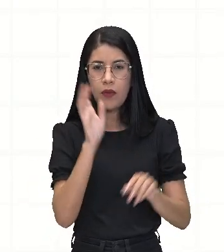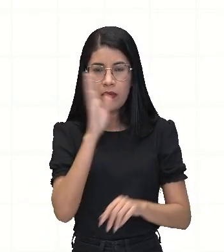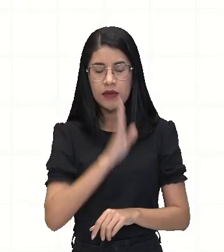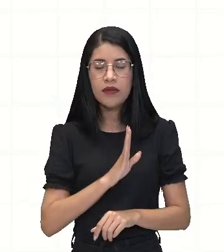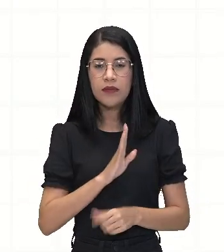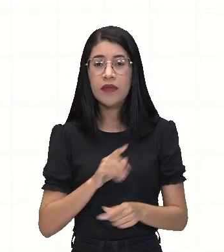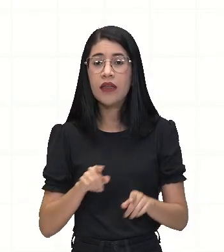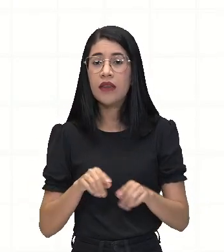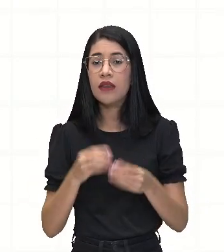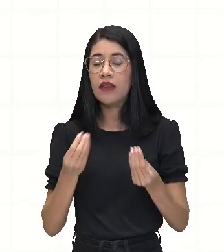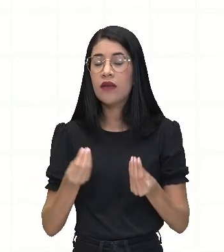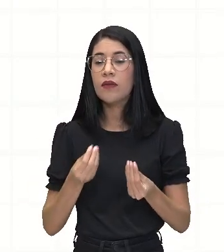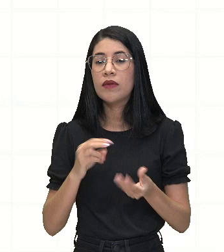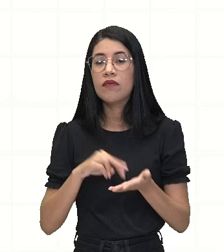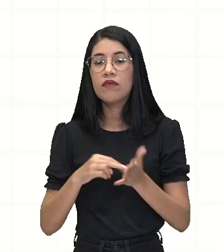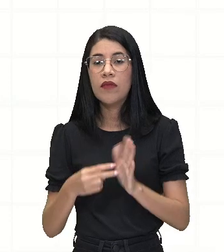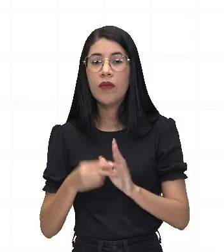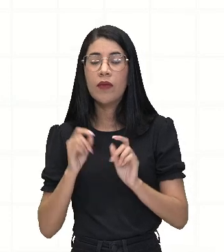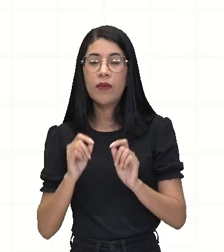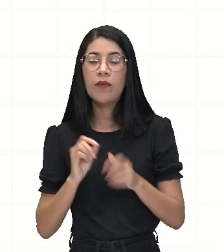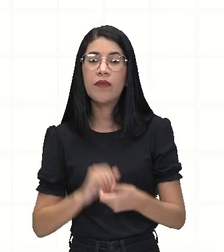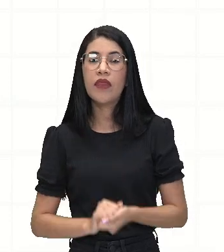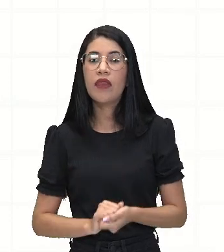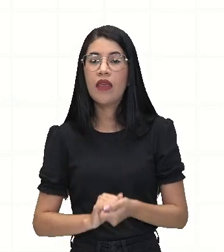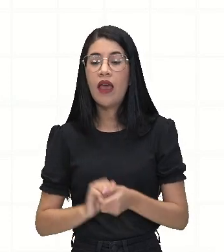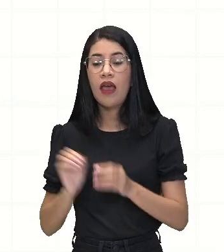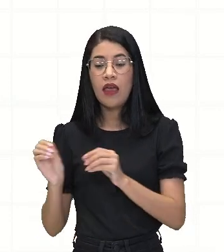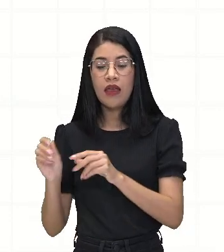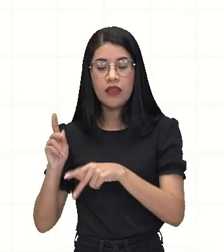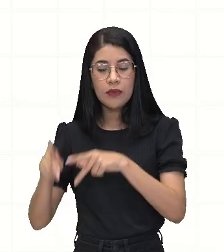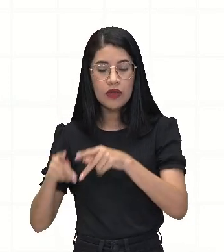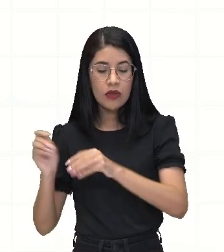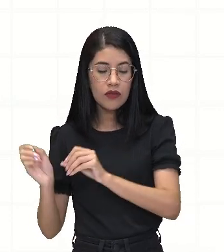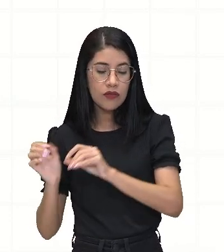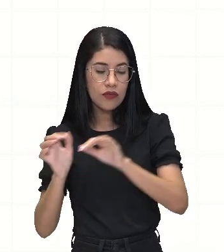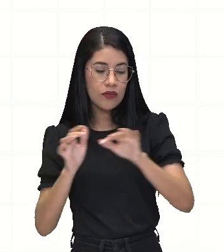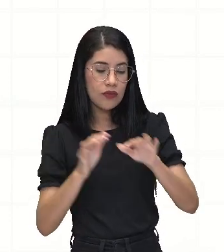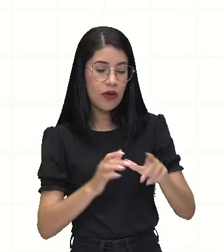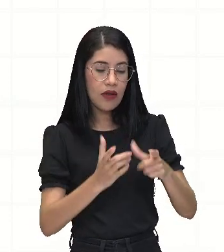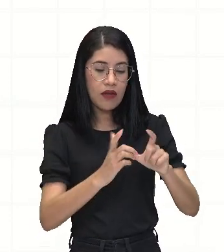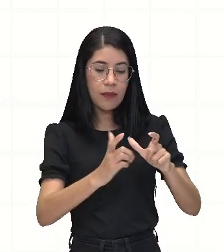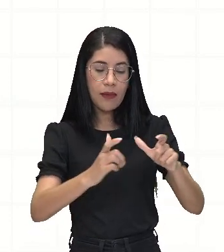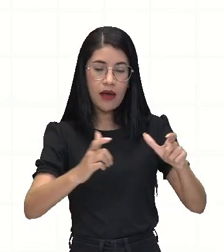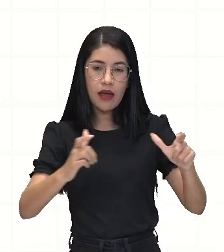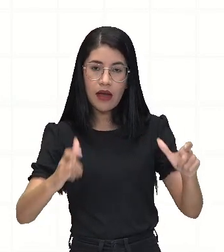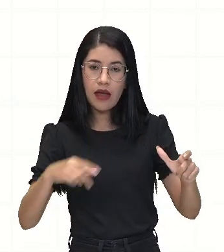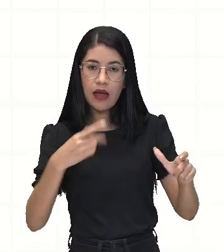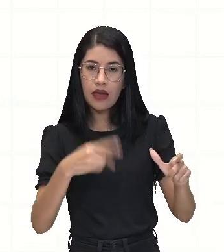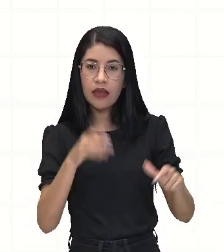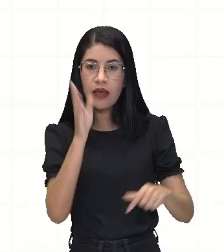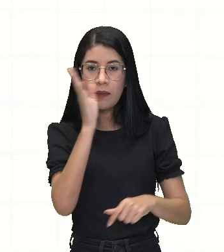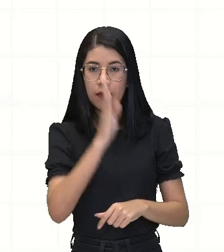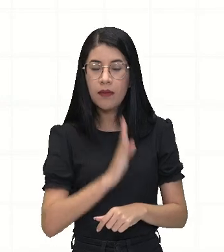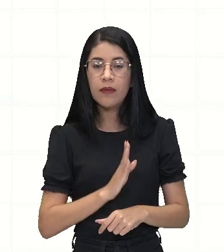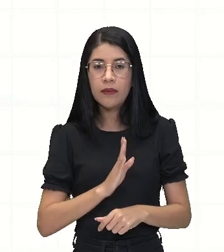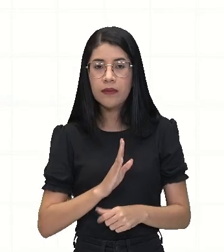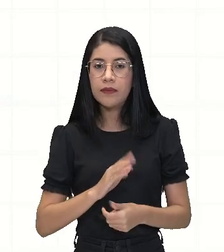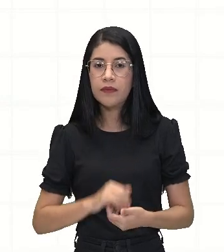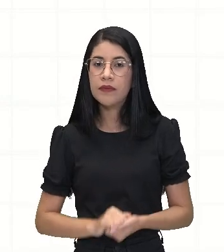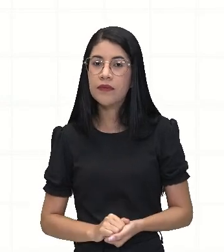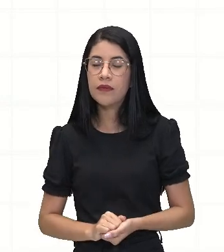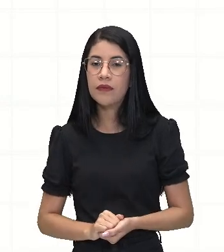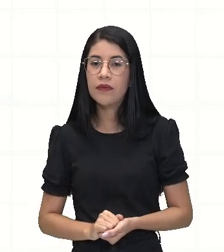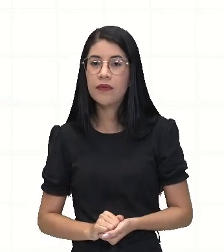a imigração e o crescimento natural da população, né, que contribuíram aqui para o aumento da